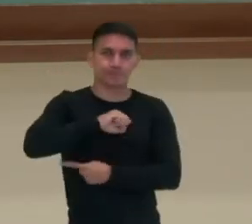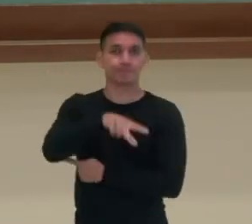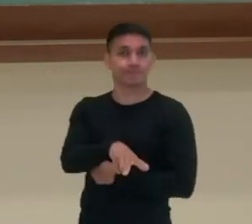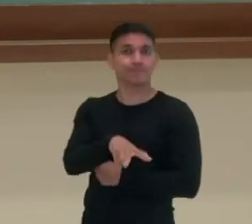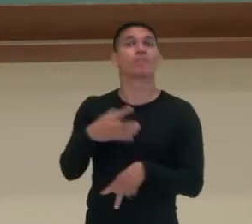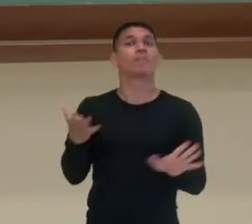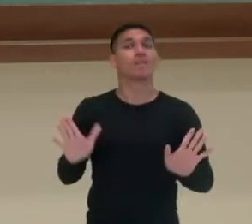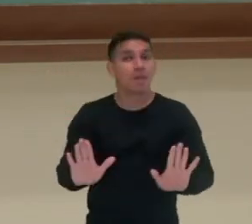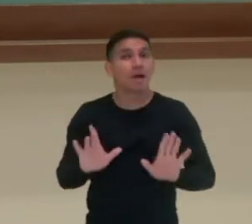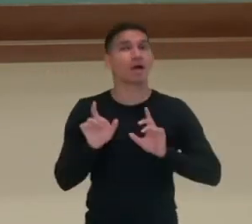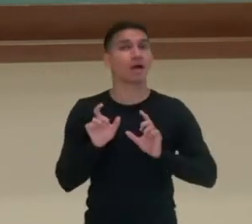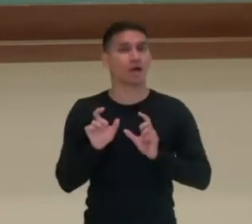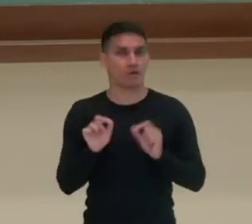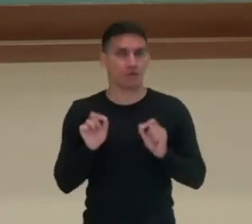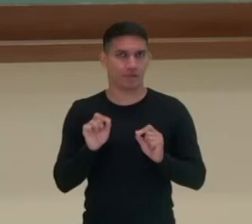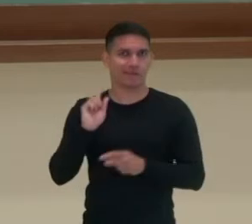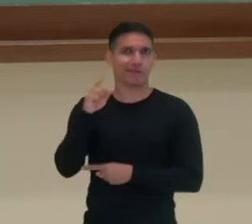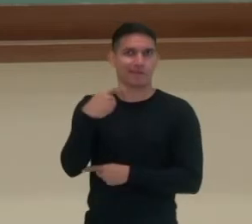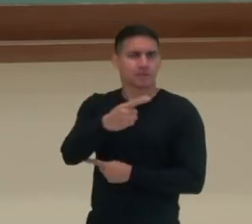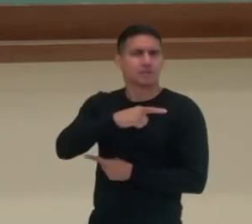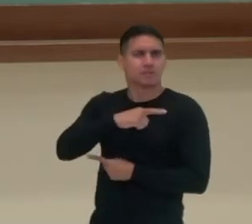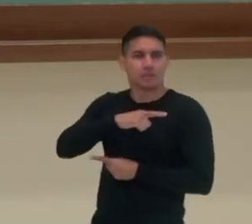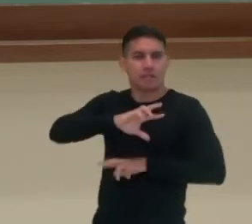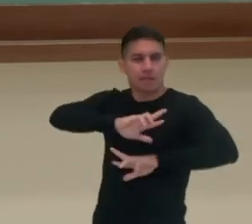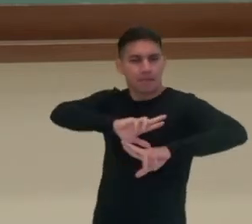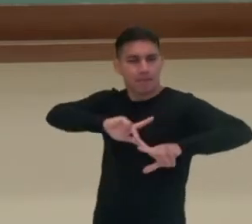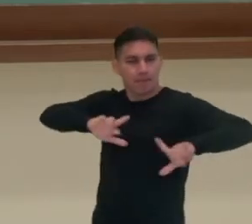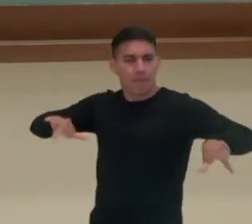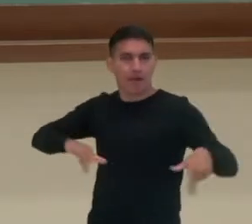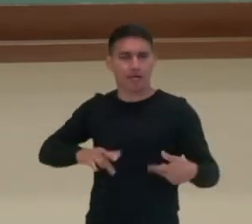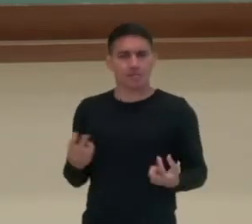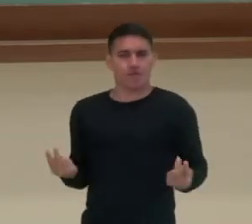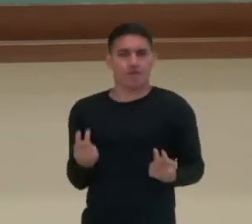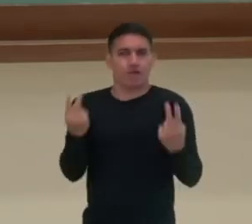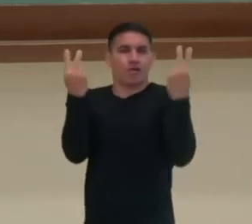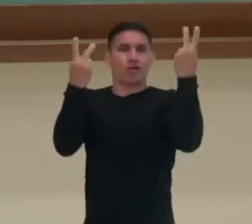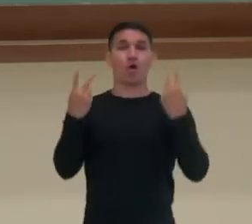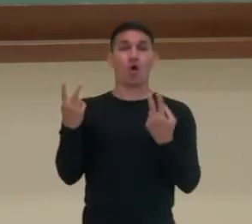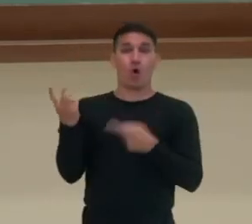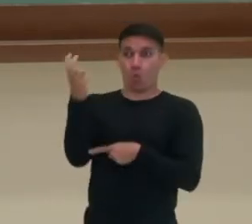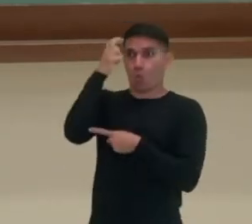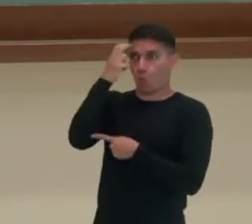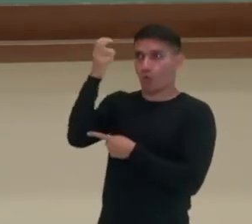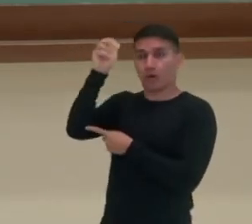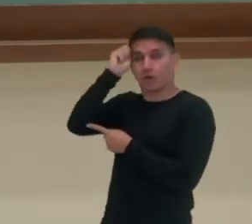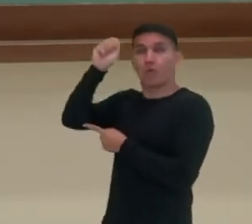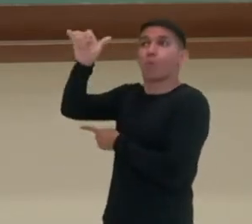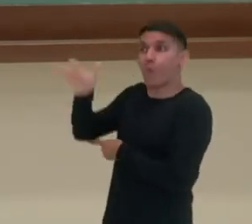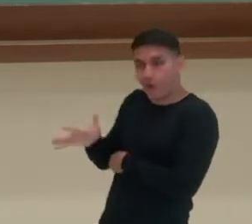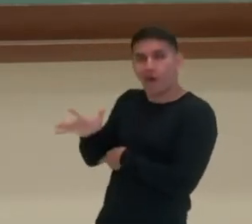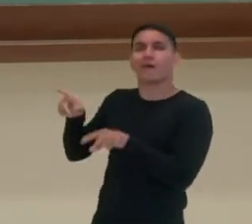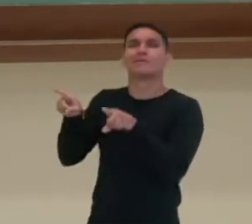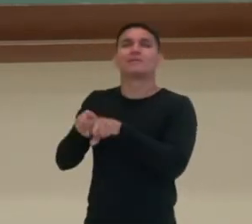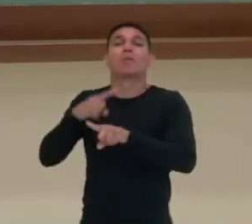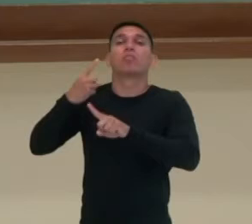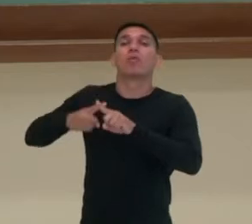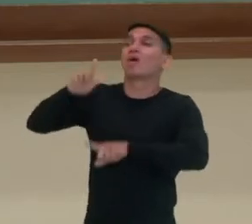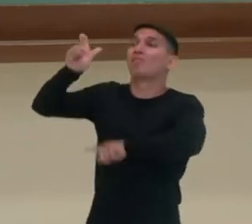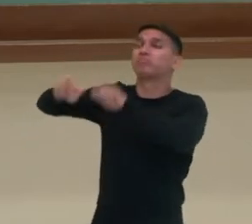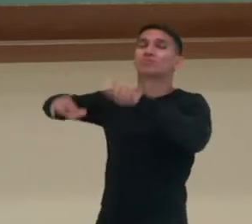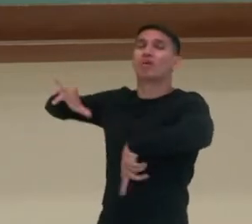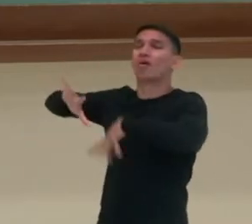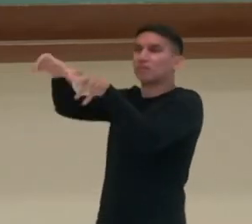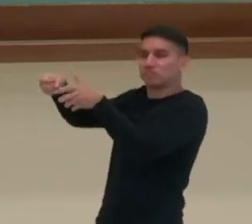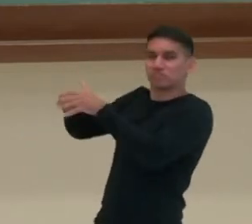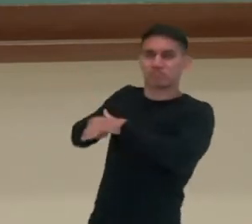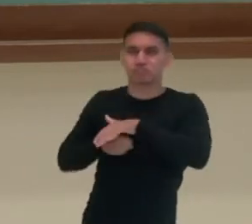Portugal, mas nós temos uma grande riqueza cultural dos africanos, por causa das pessoas que foram trazidas aqui